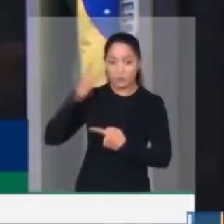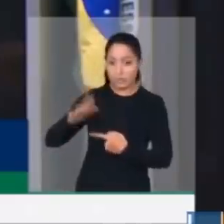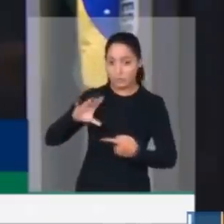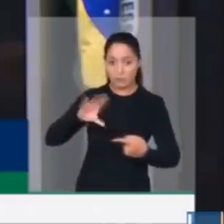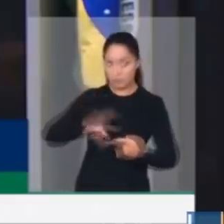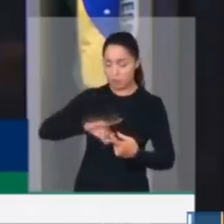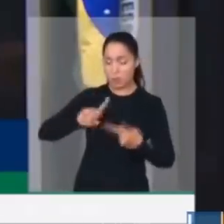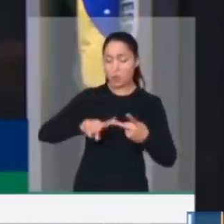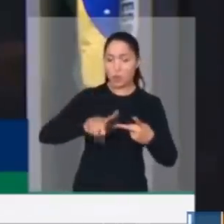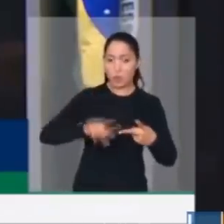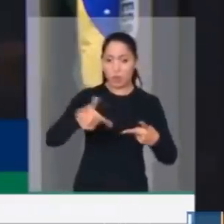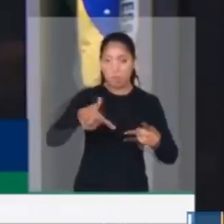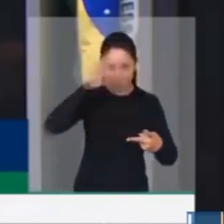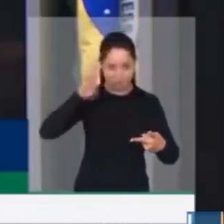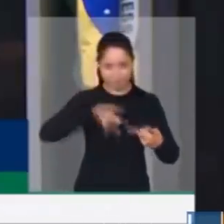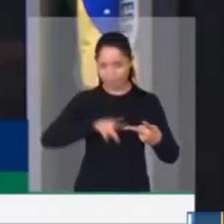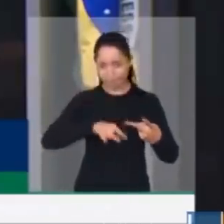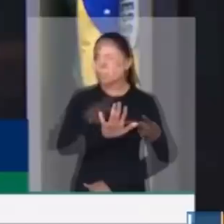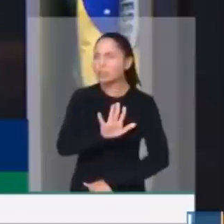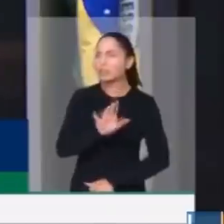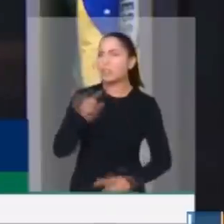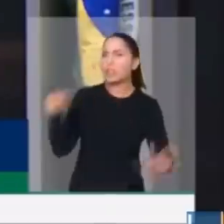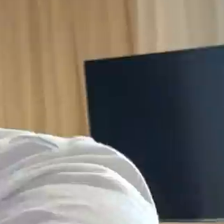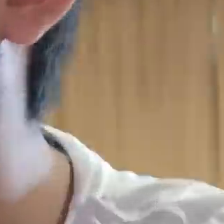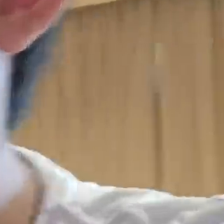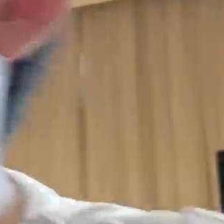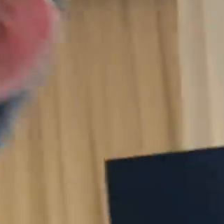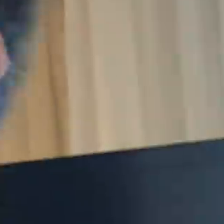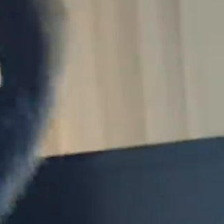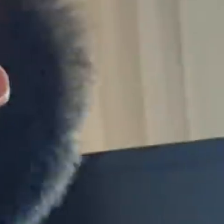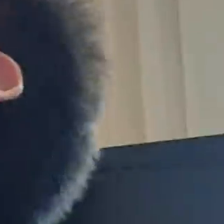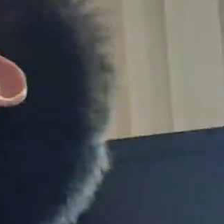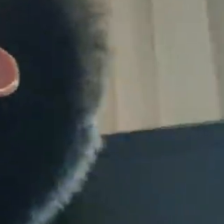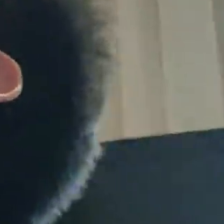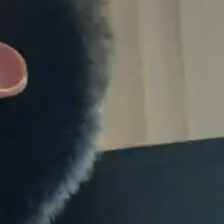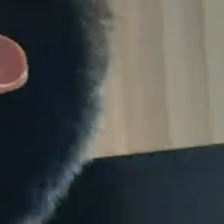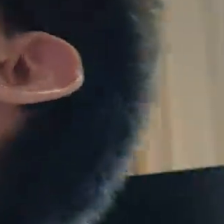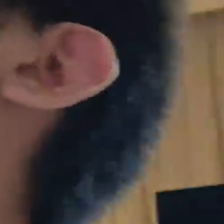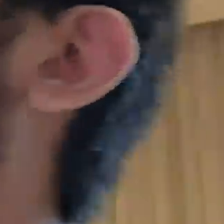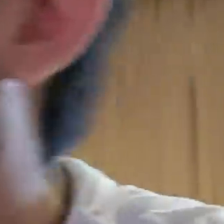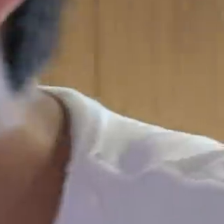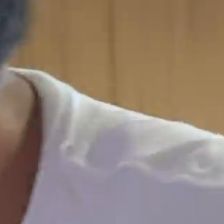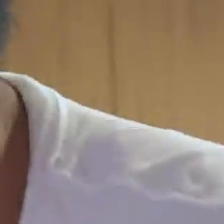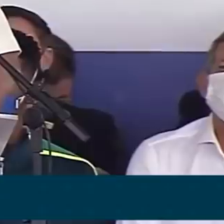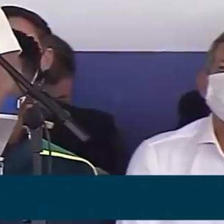E o terceiro, eu nem vou citar, porque eu não sei falar português.